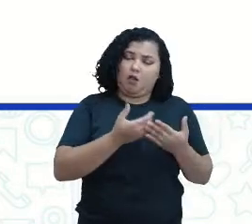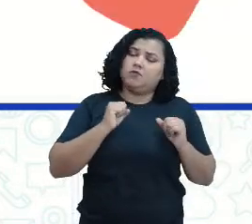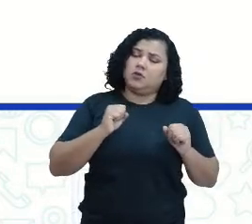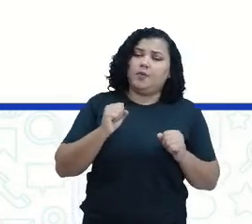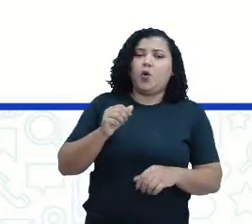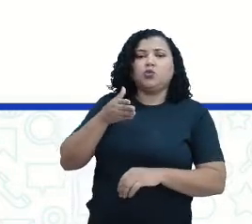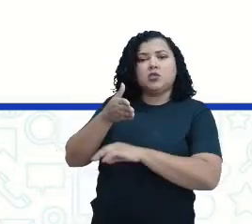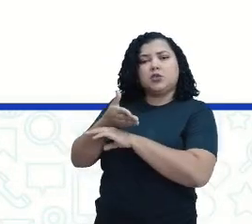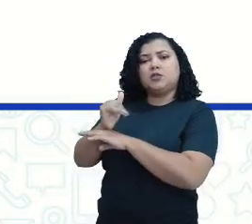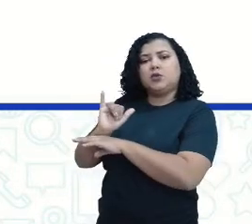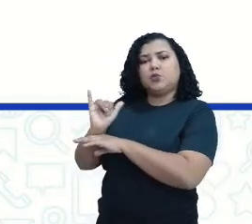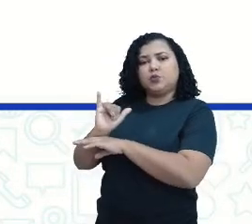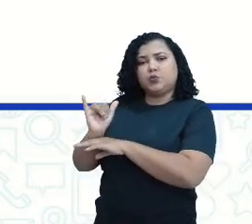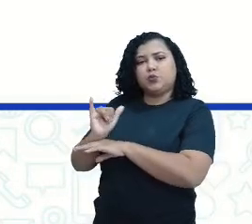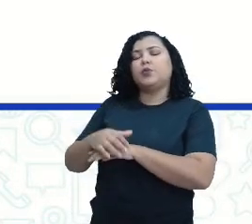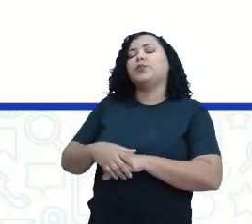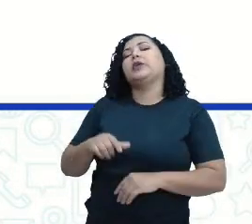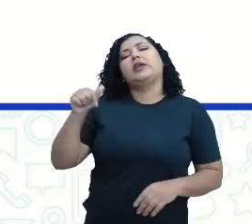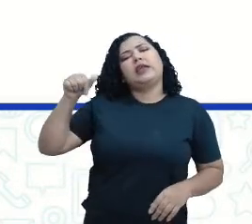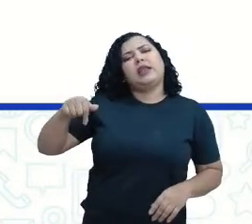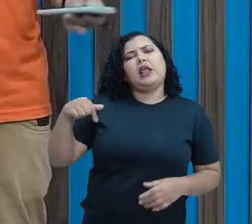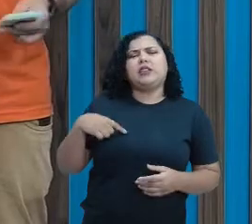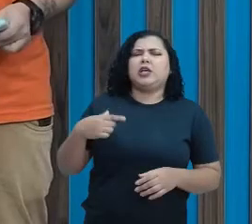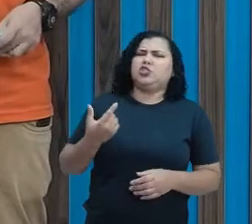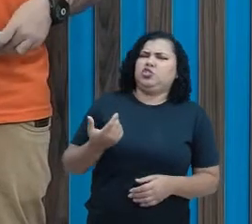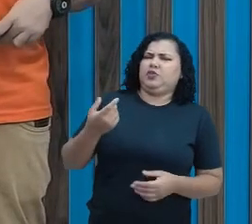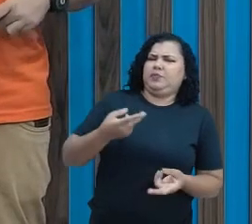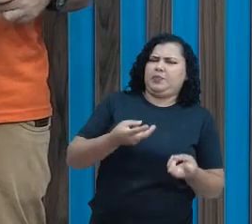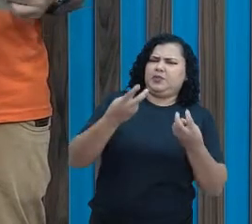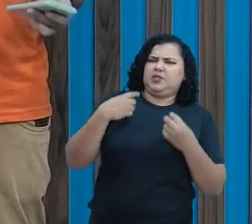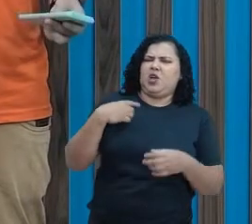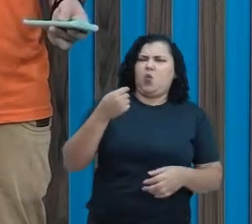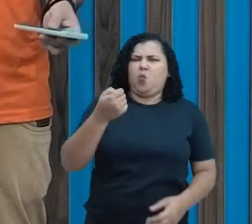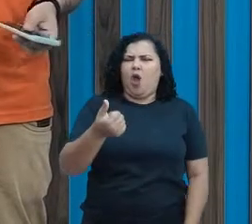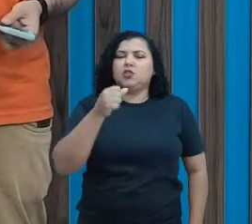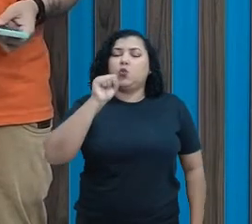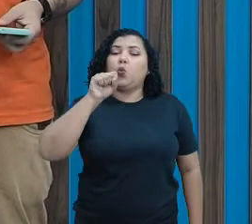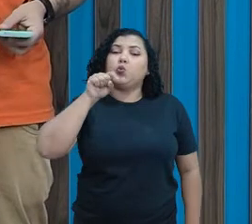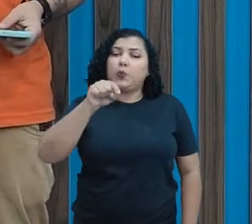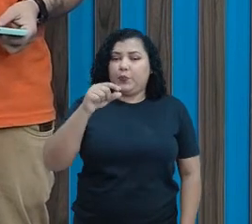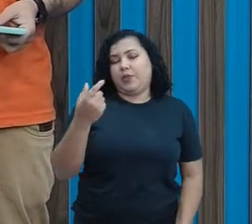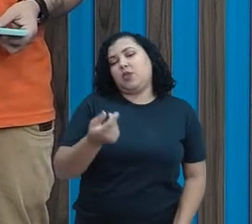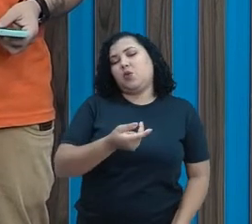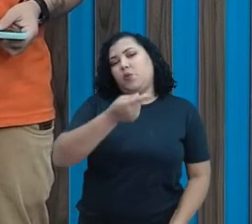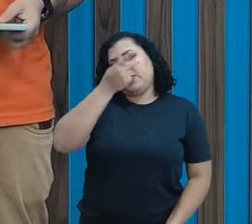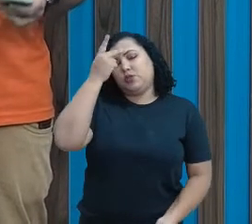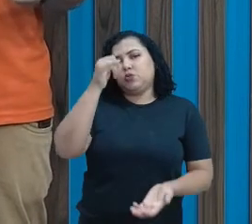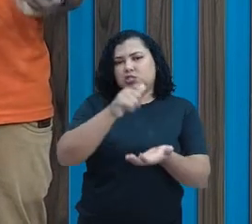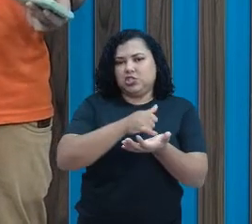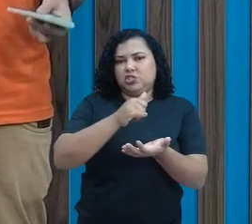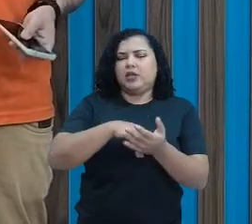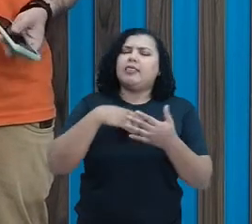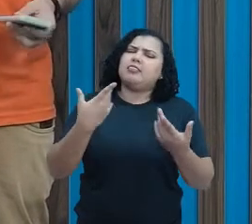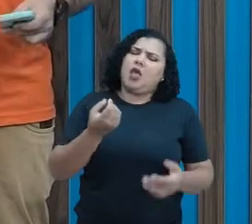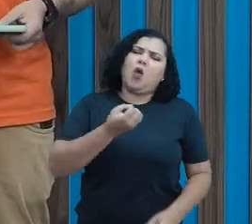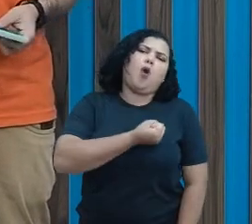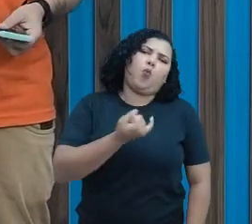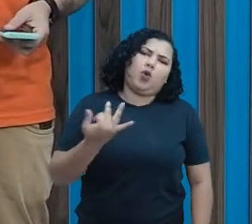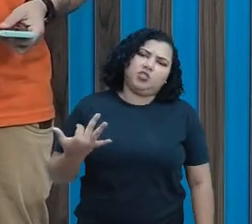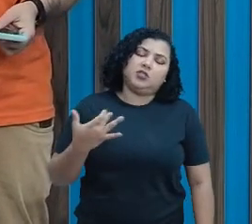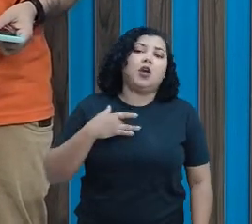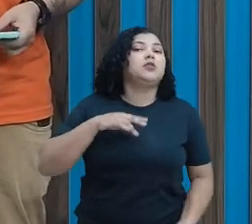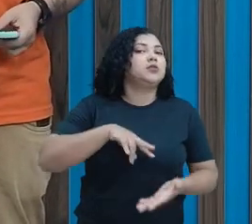lá no nosso canal no YouTube, tá certo? Da última vez que a gente viu já estava com quase 8.000 inscritos, tá certo? Então é um número